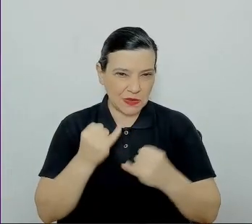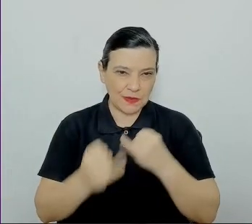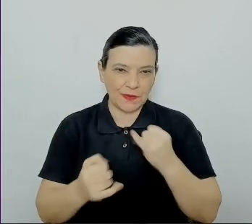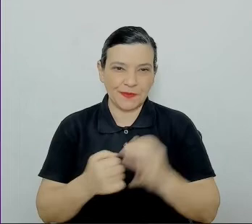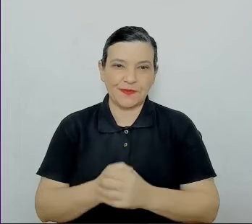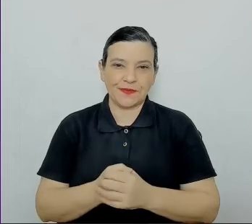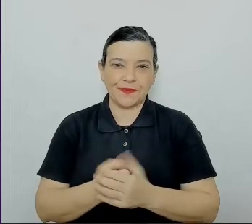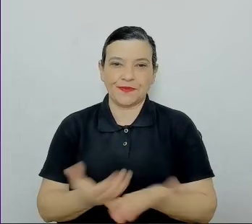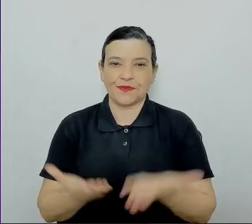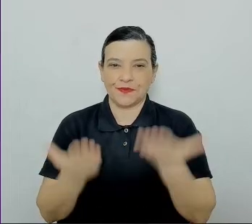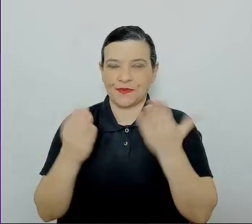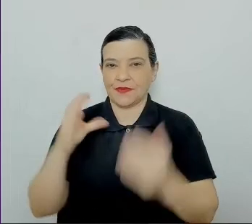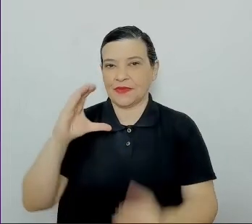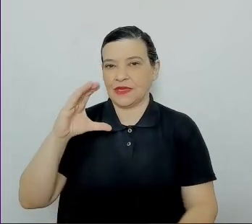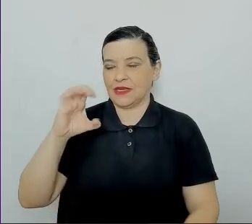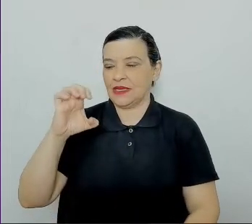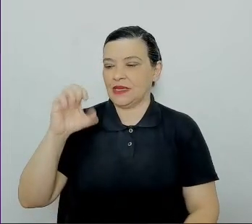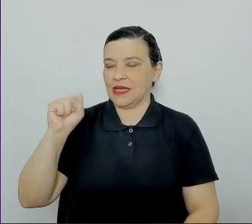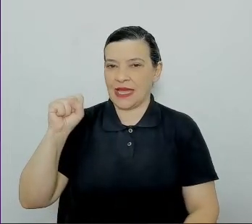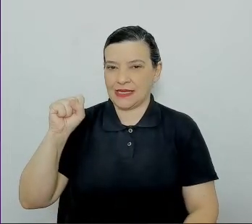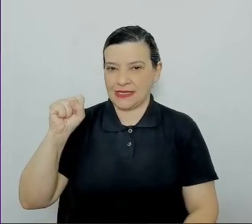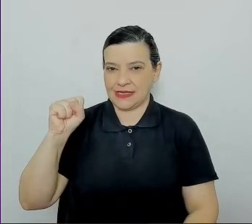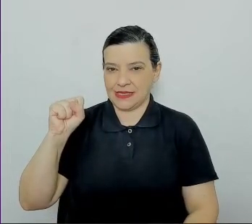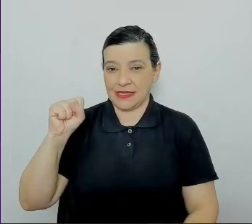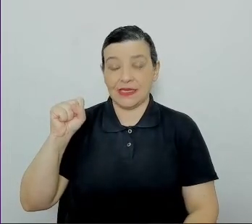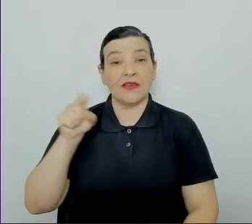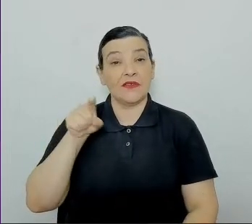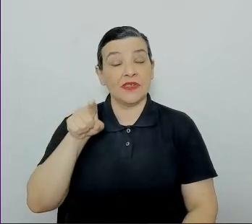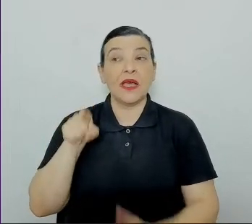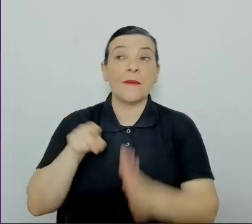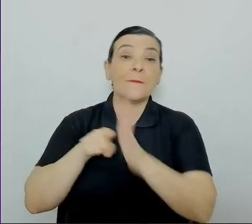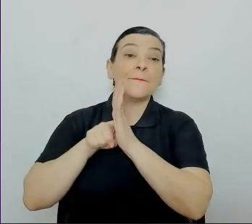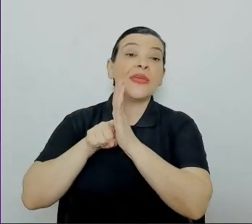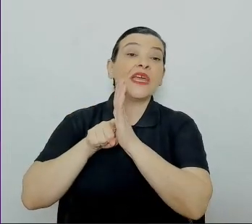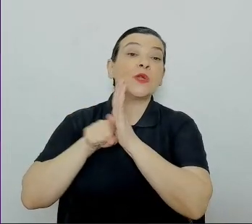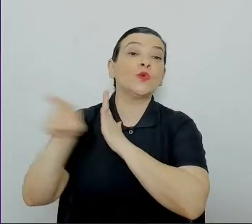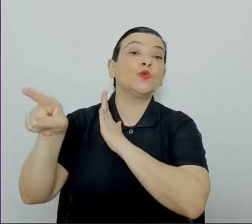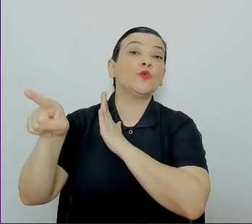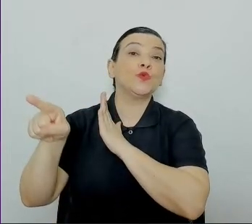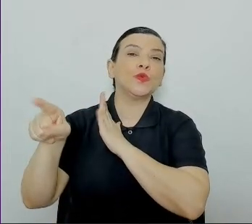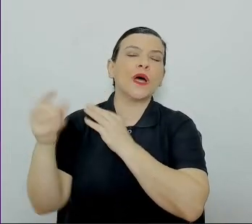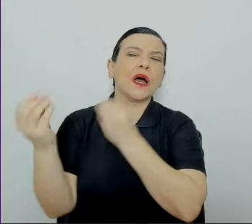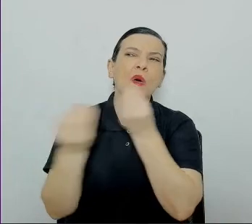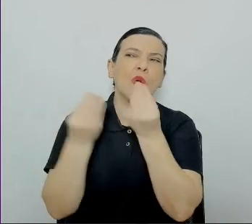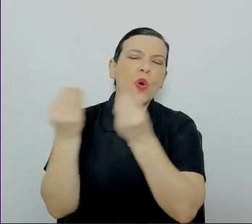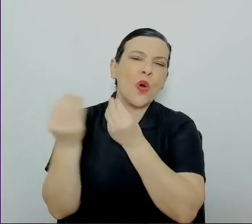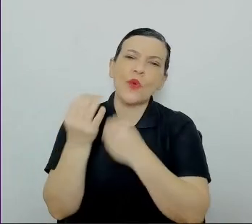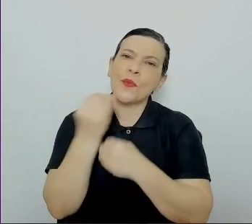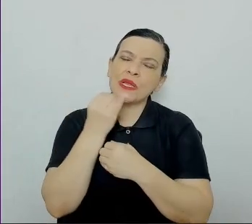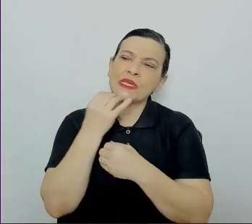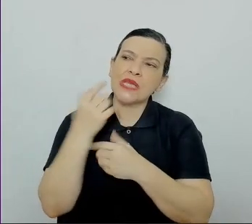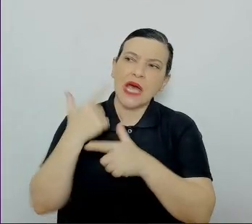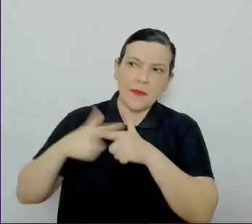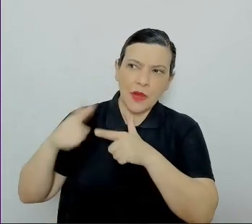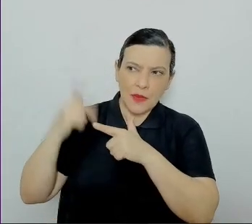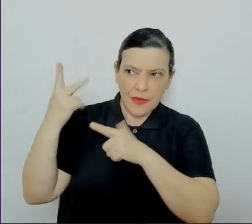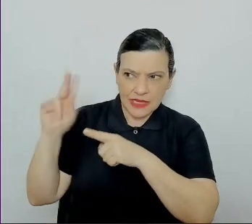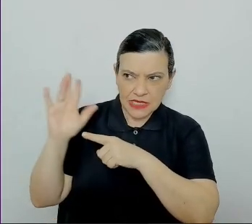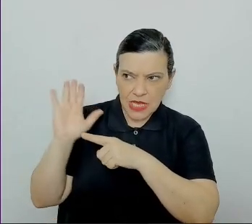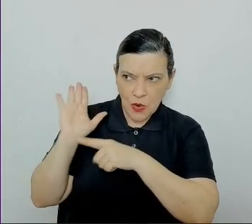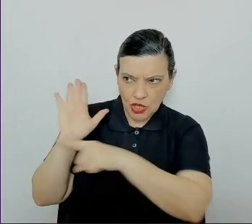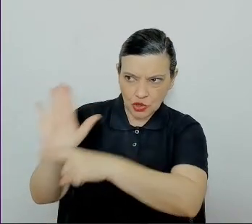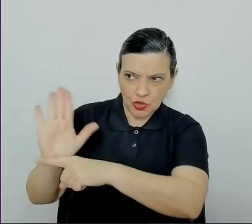o CS, que é o Customer Effort Score. Que você faz uma pergunta, no geral, quão fácil for resolver o seu problema com essa